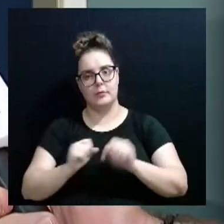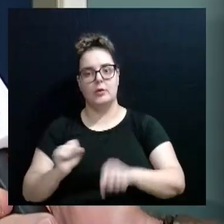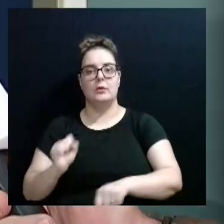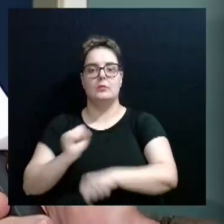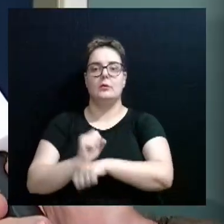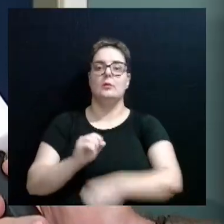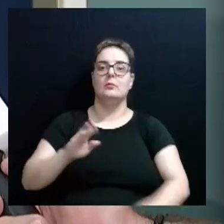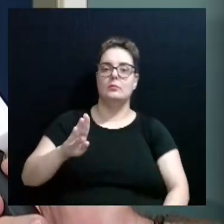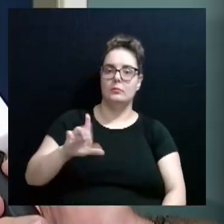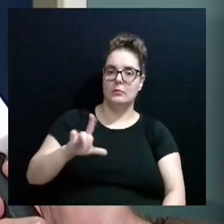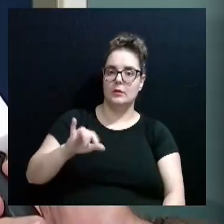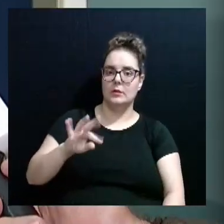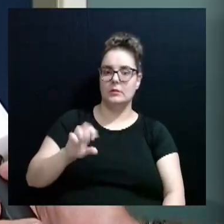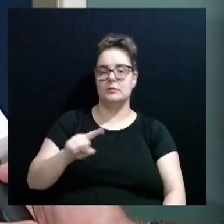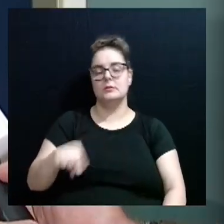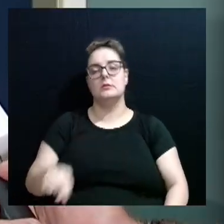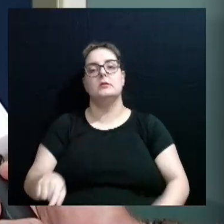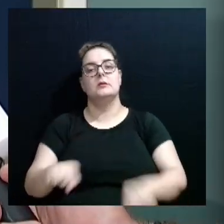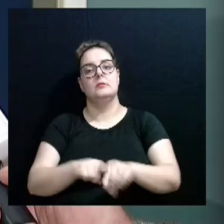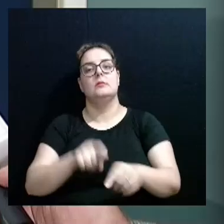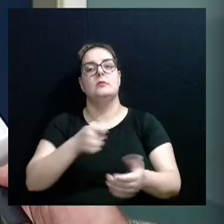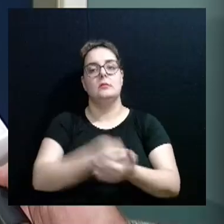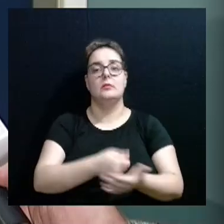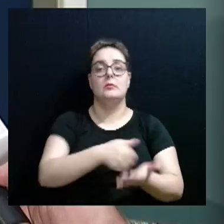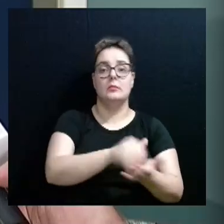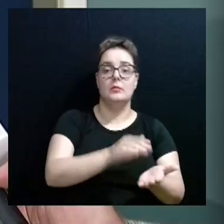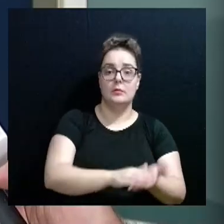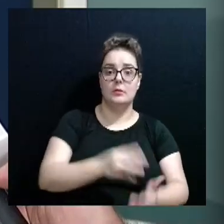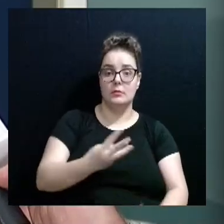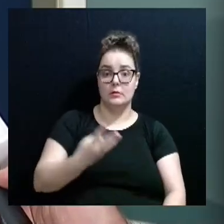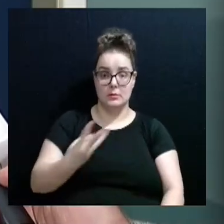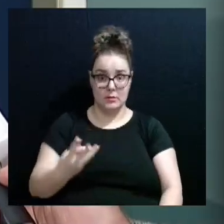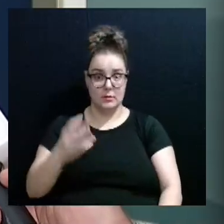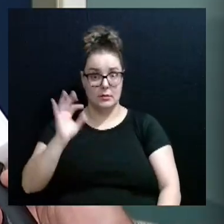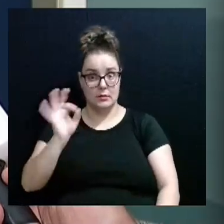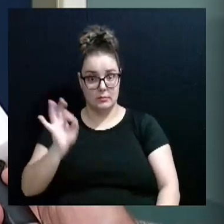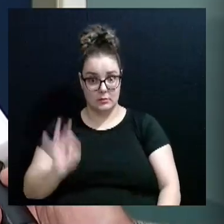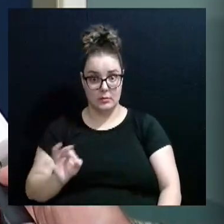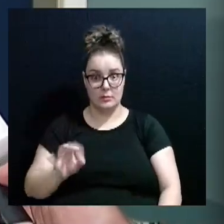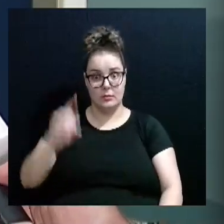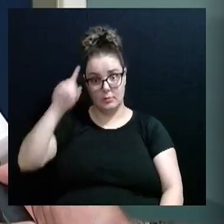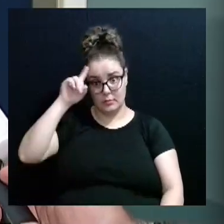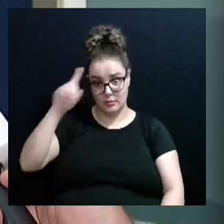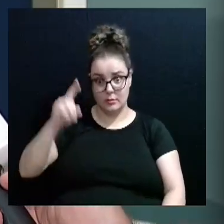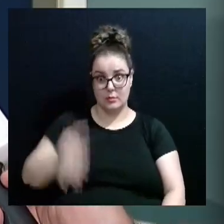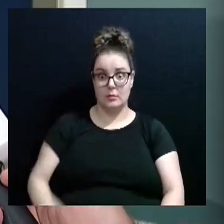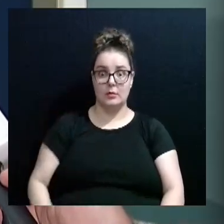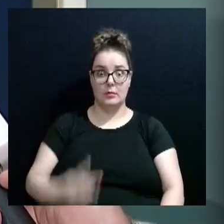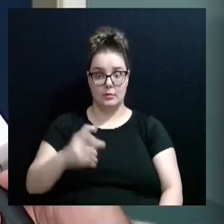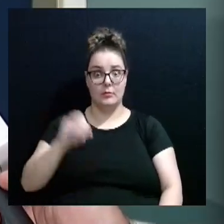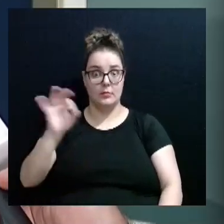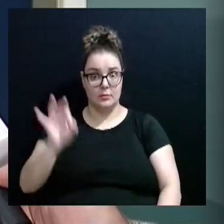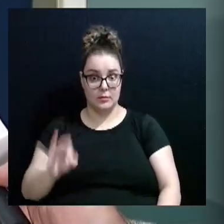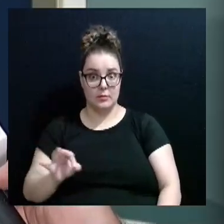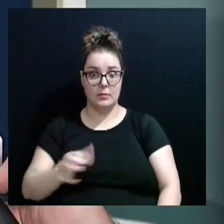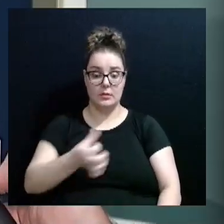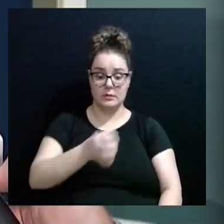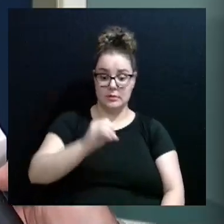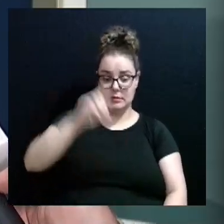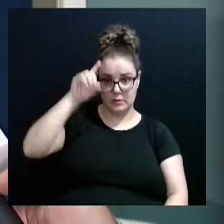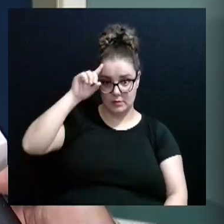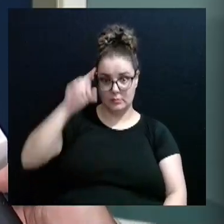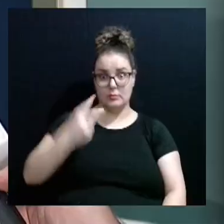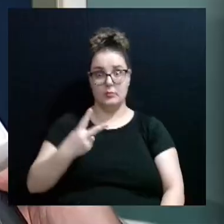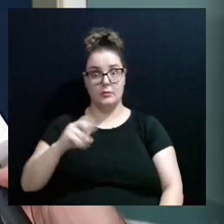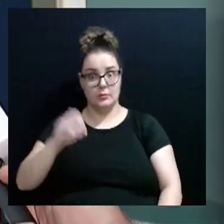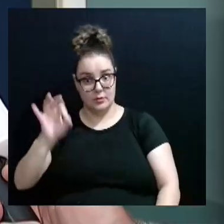de começar a pagar multa de 33% ao dia, limitados a 20%, ou seja, 60 dias já vai no 20% do limite,